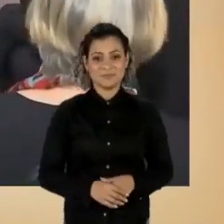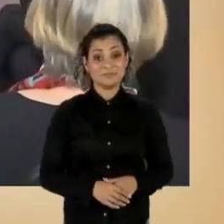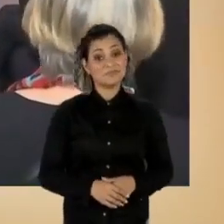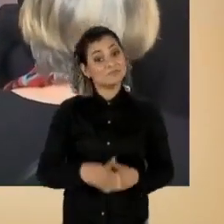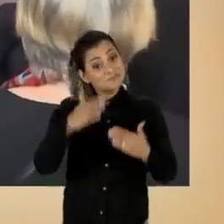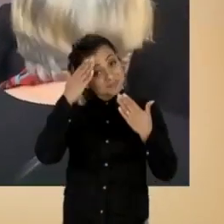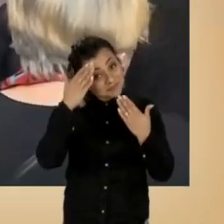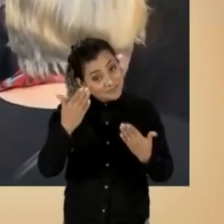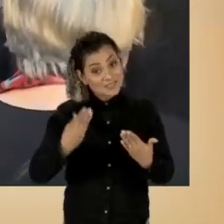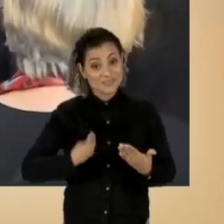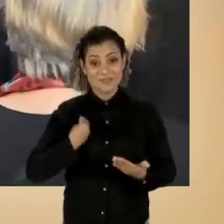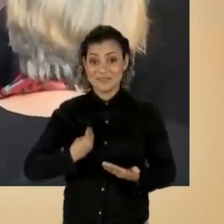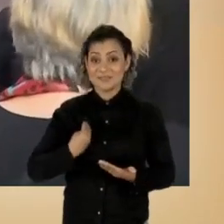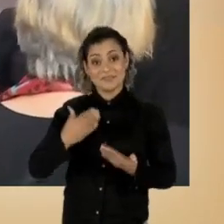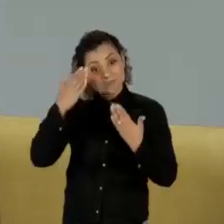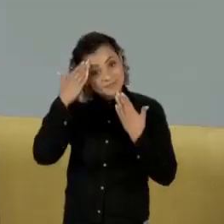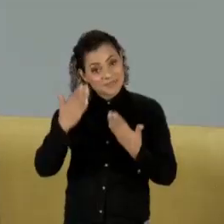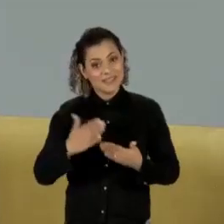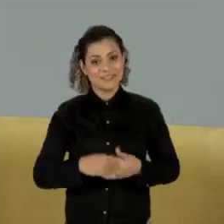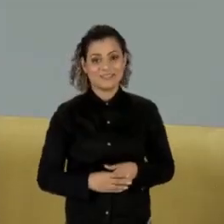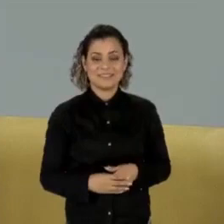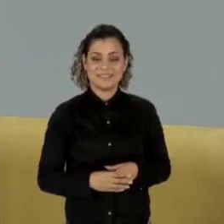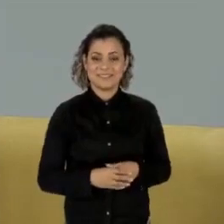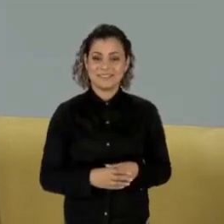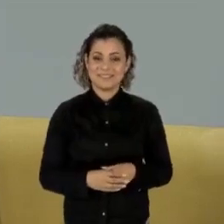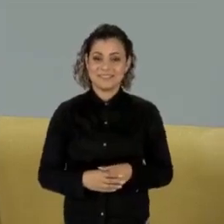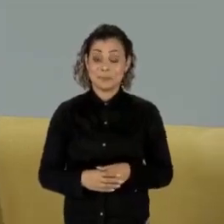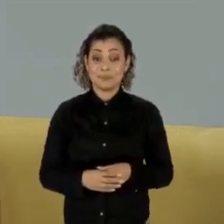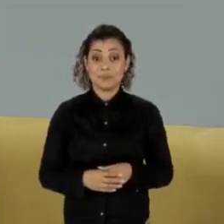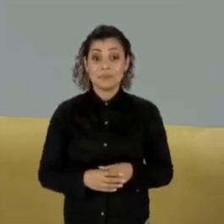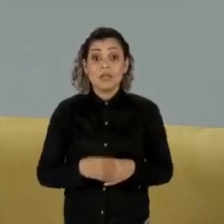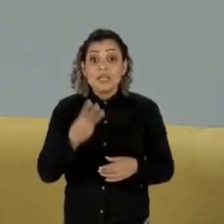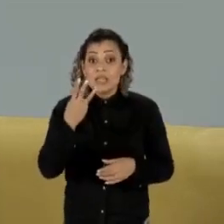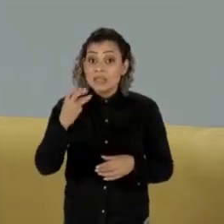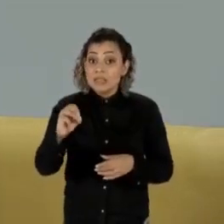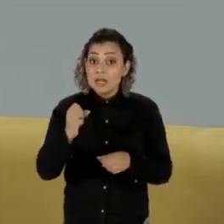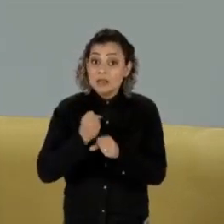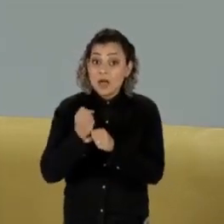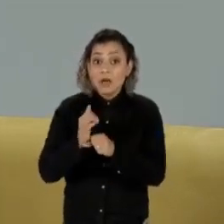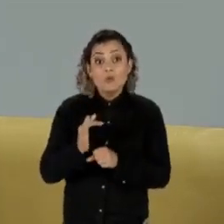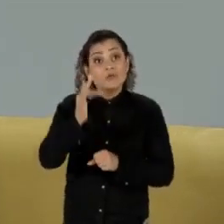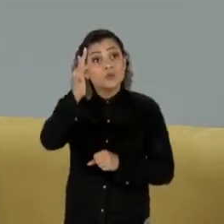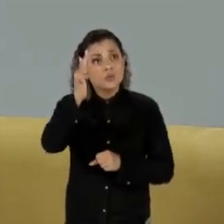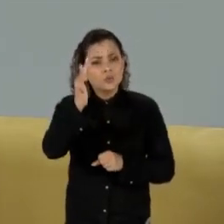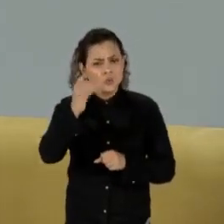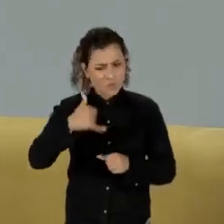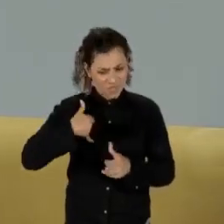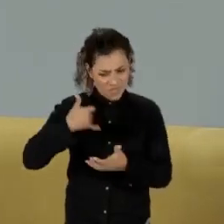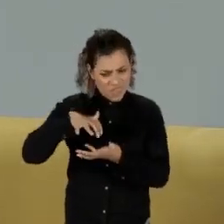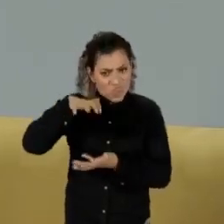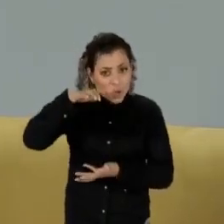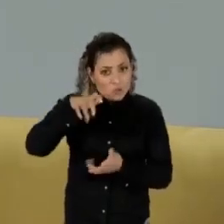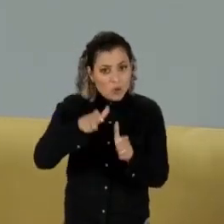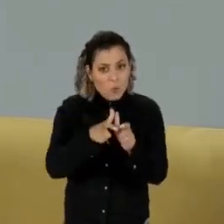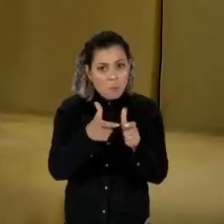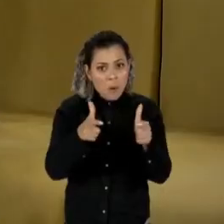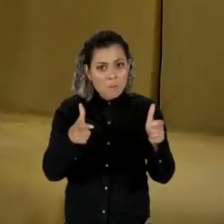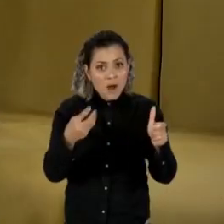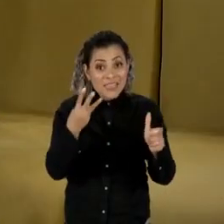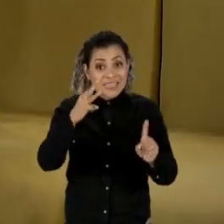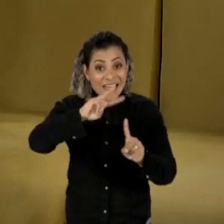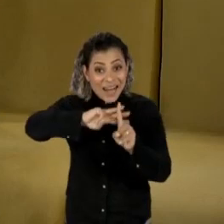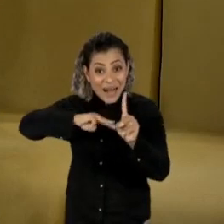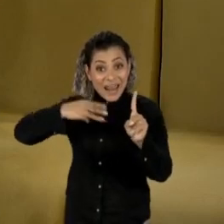obrigado pela participação nos próximos 30 anos o número de idosos no brasil vai duplicar